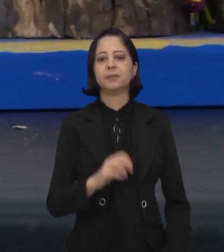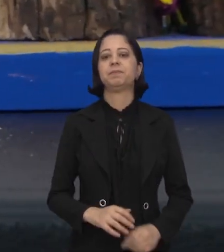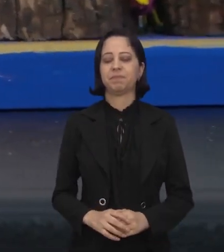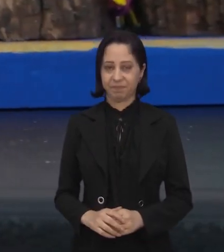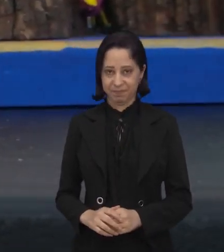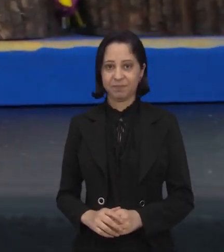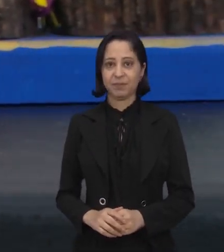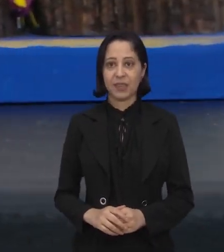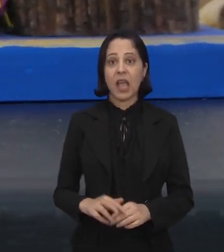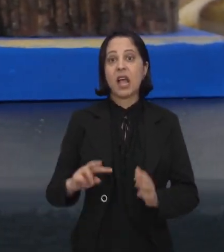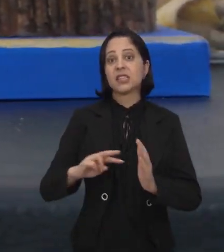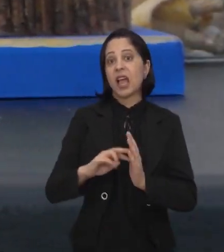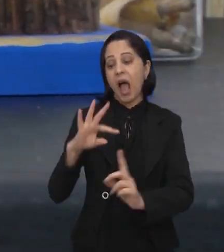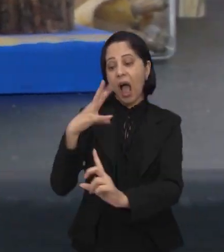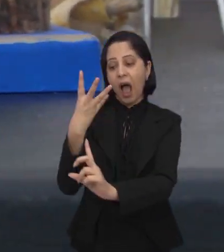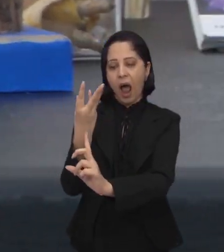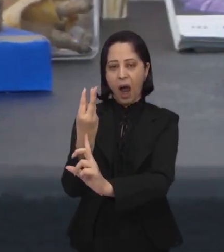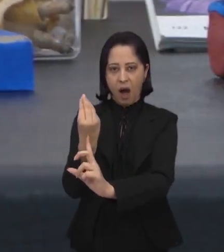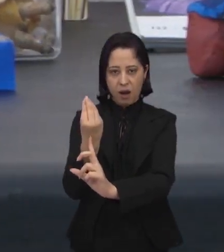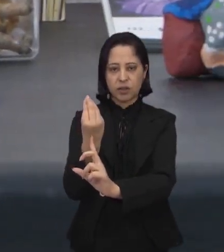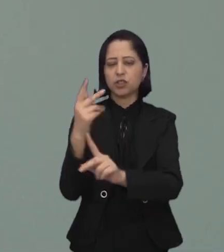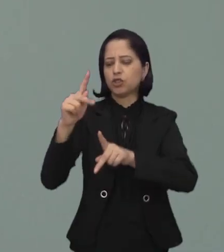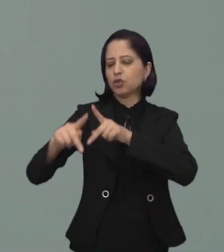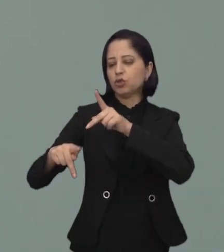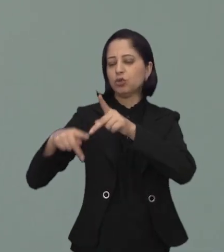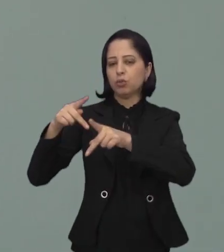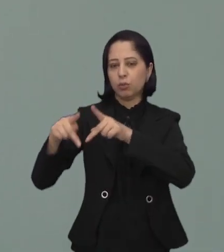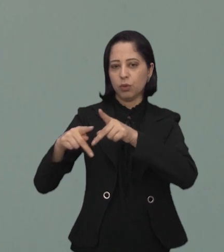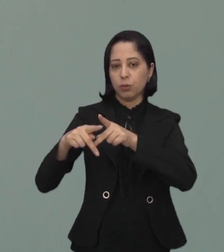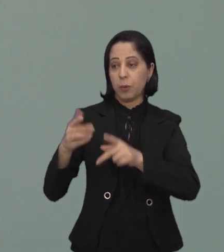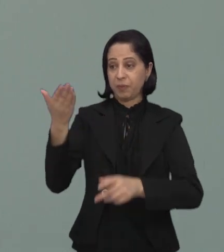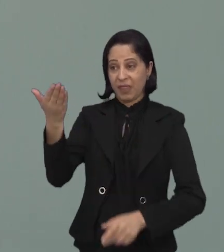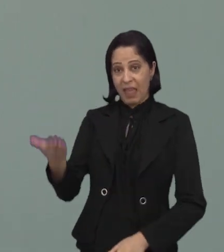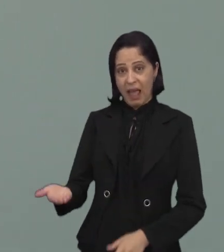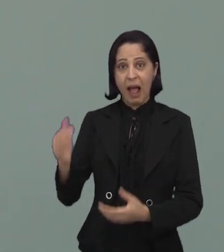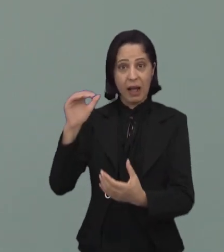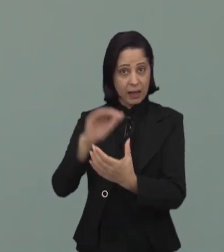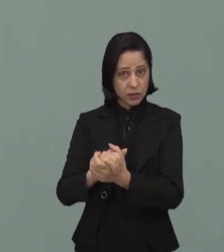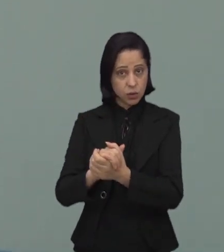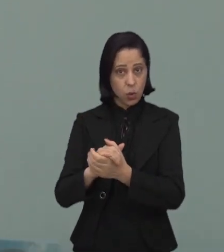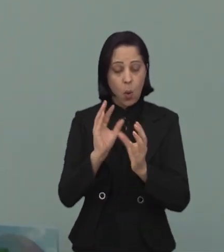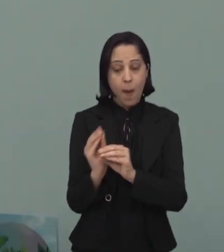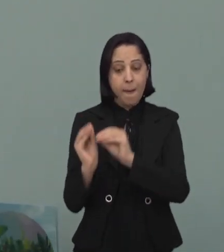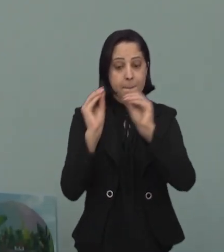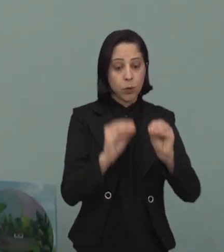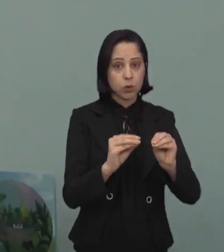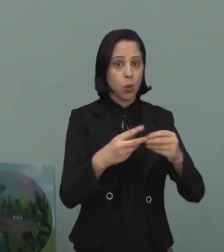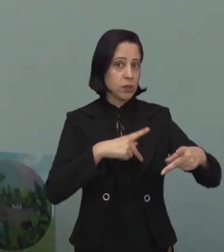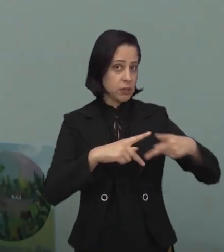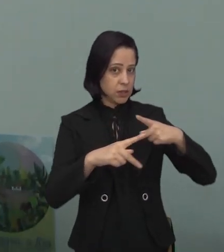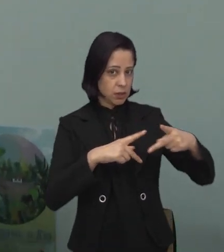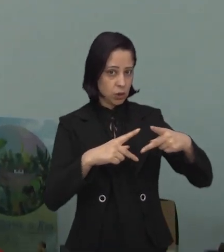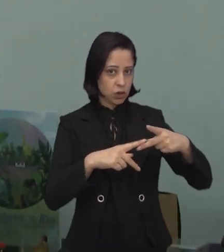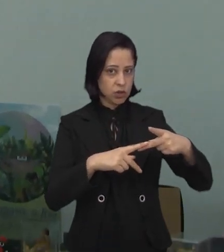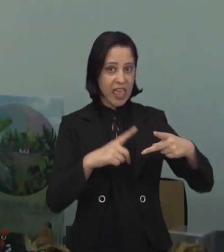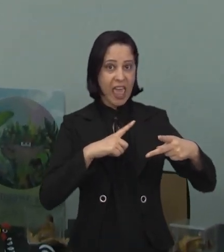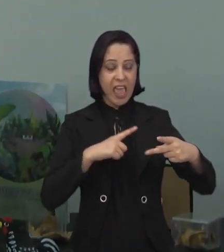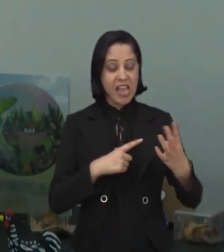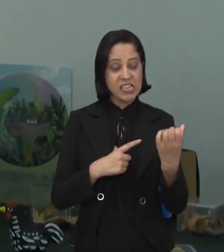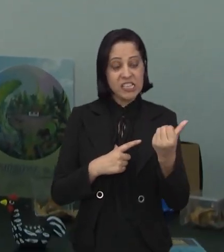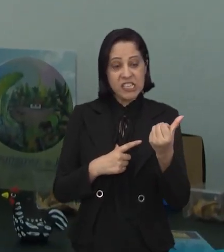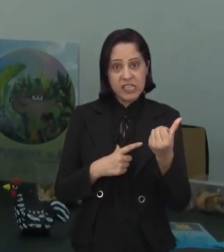uma trajetória ligada à arte popular. Lili se casou, veio para São José dos Campos, teve 6